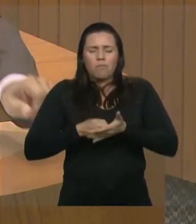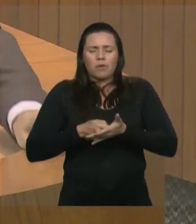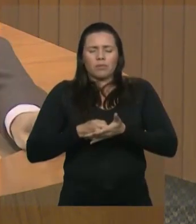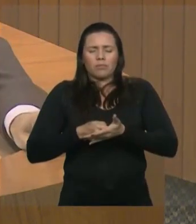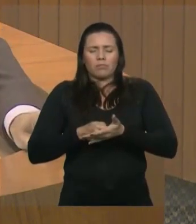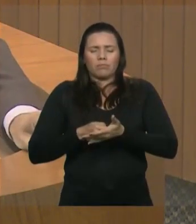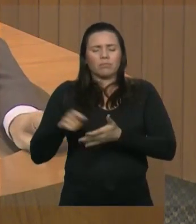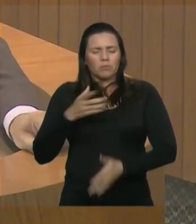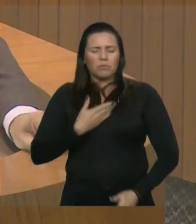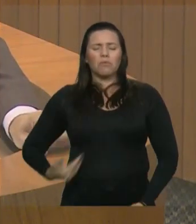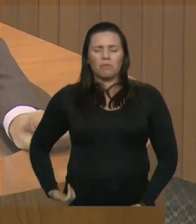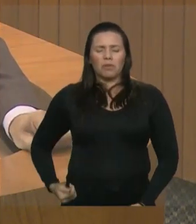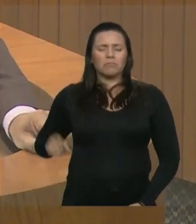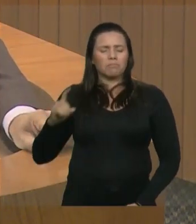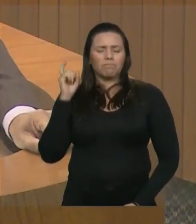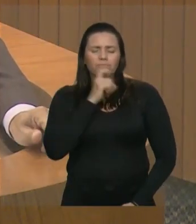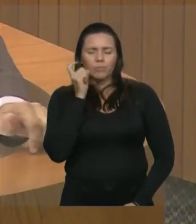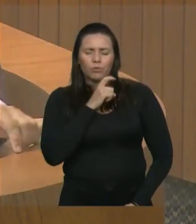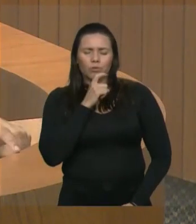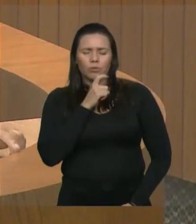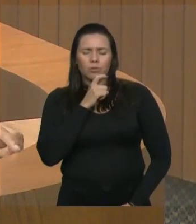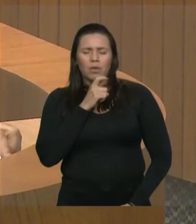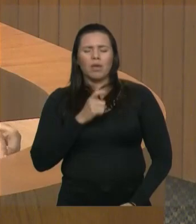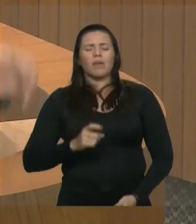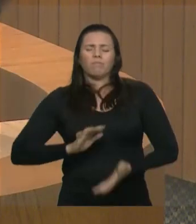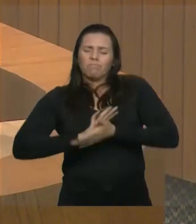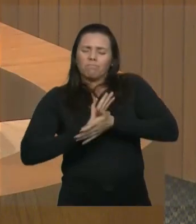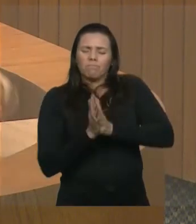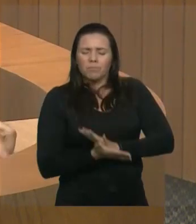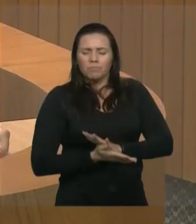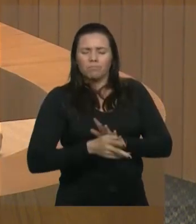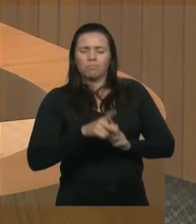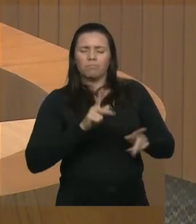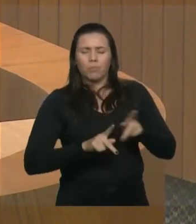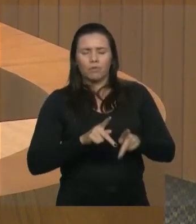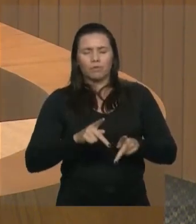governo da mentira que tem maltratado o povo do Maranhão. Que Deus abençoe a todos.